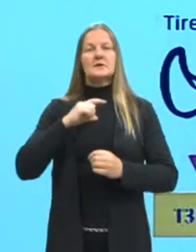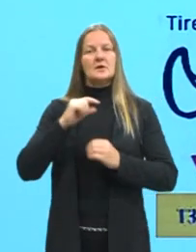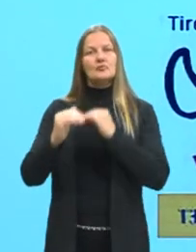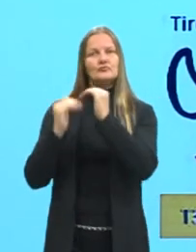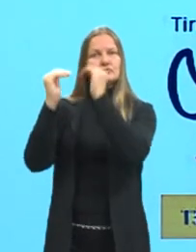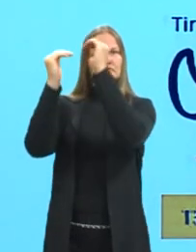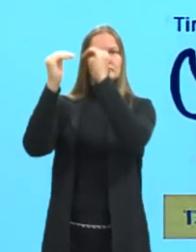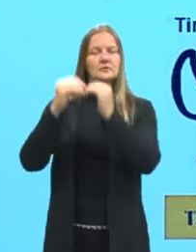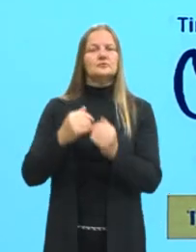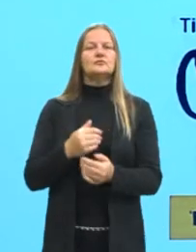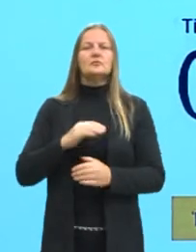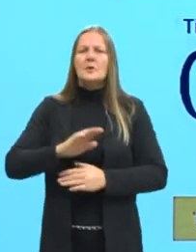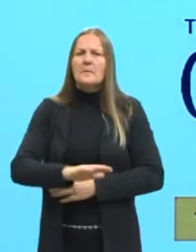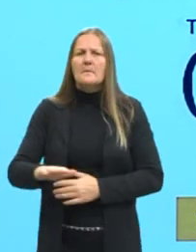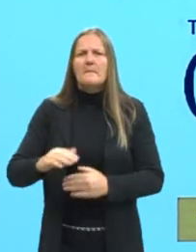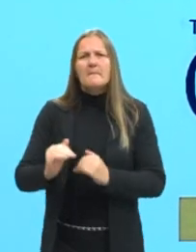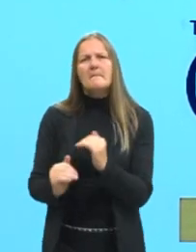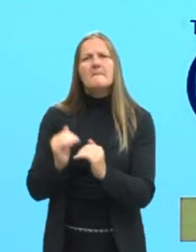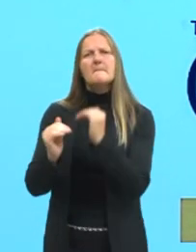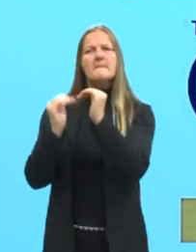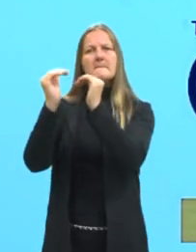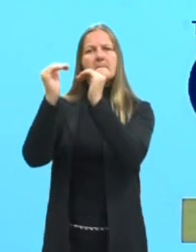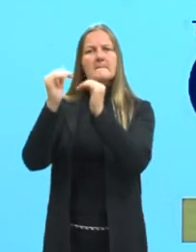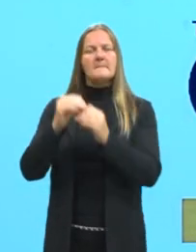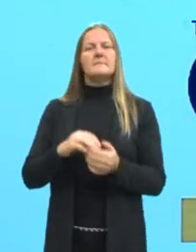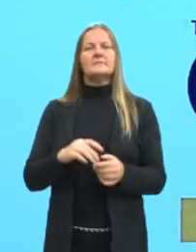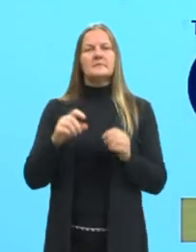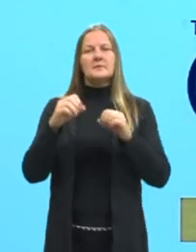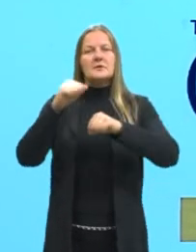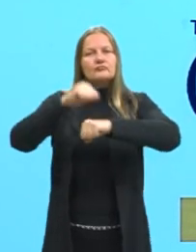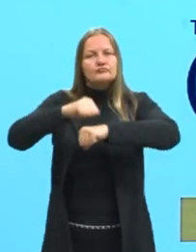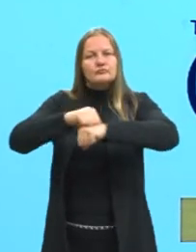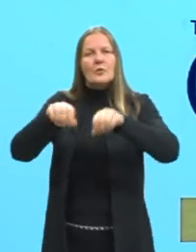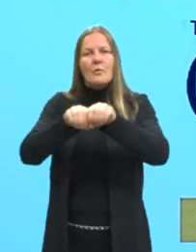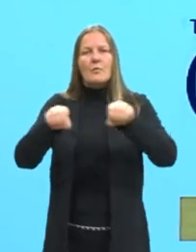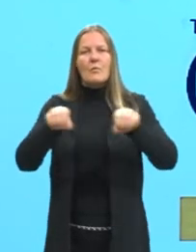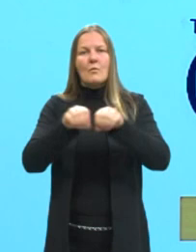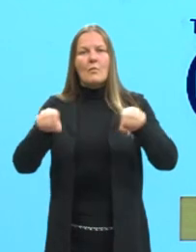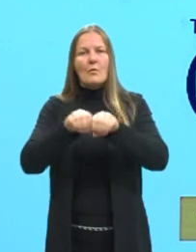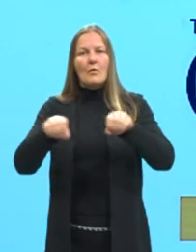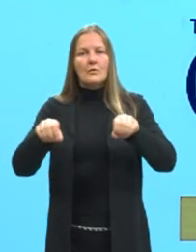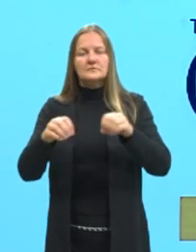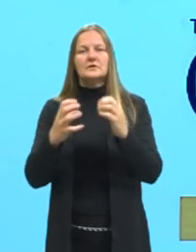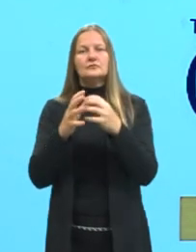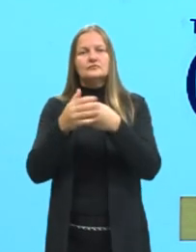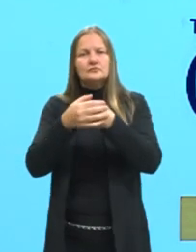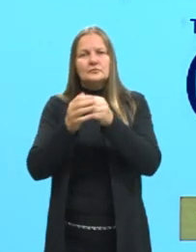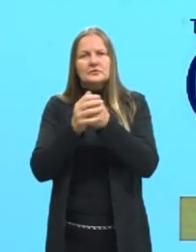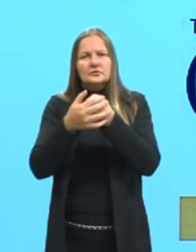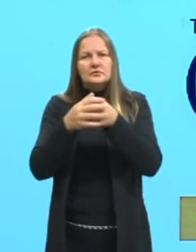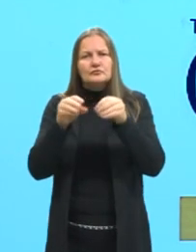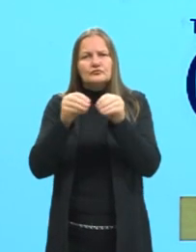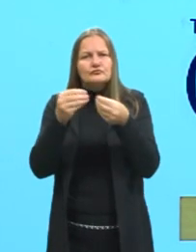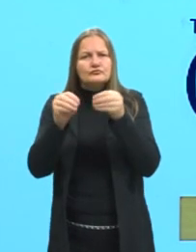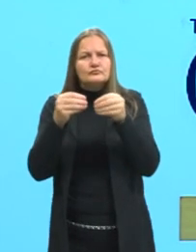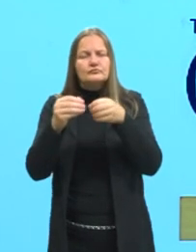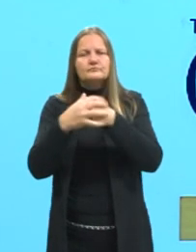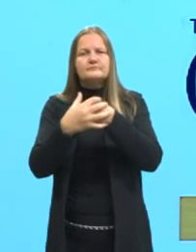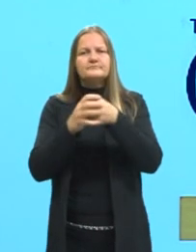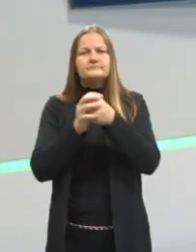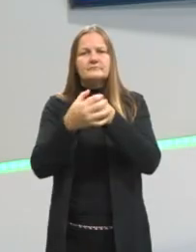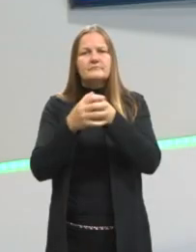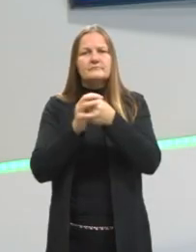crescimento que ele vai também atuar no tecido ósseo muscular cartilaginoso né no crescimento desses